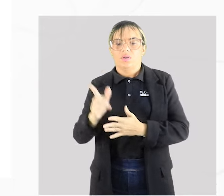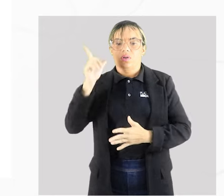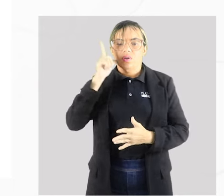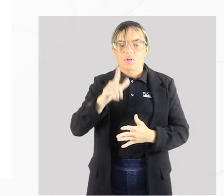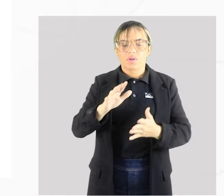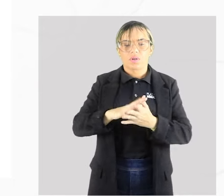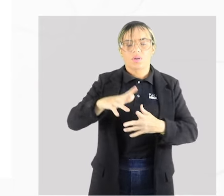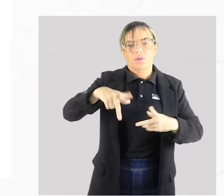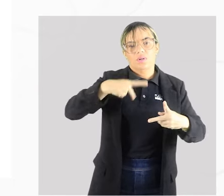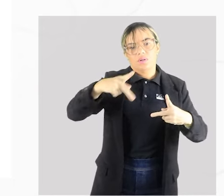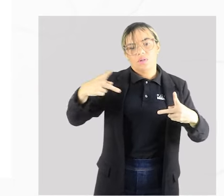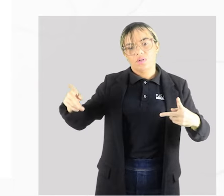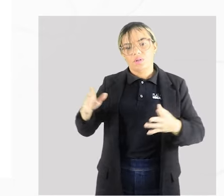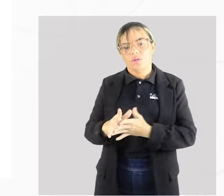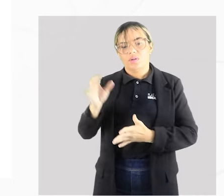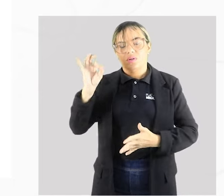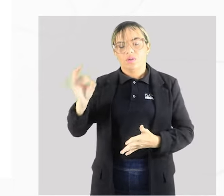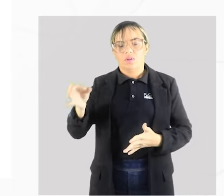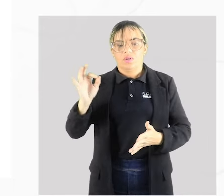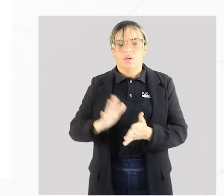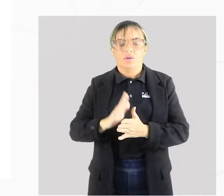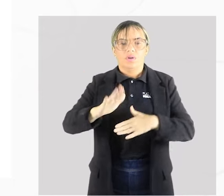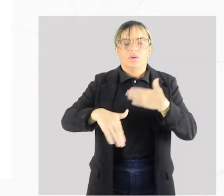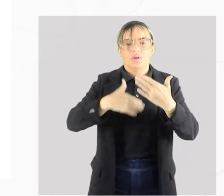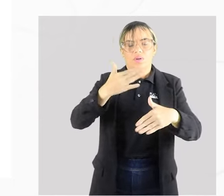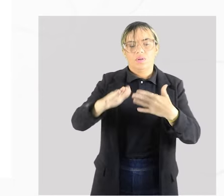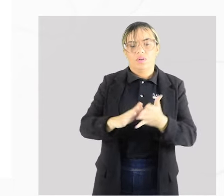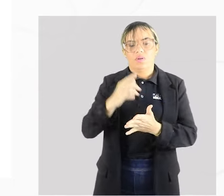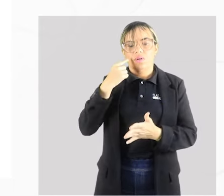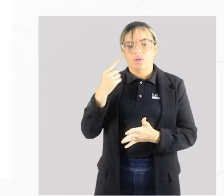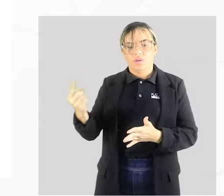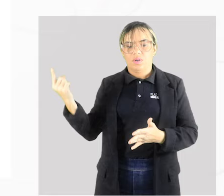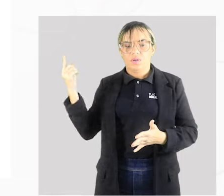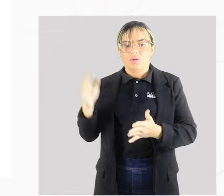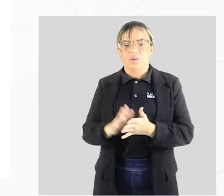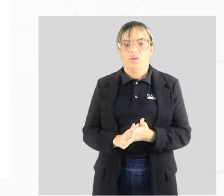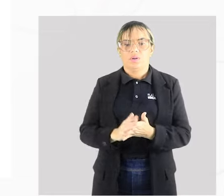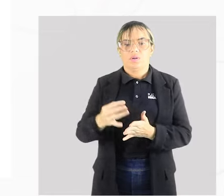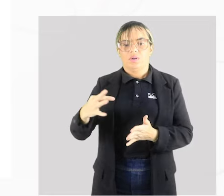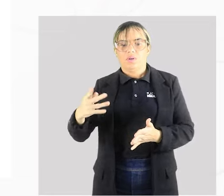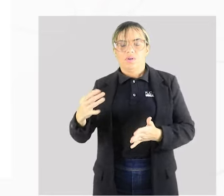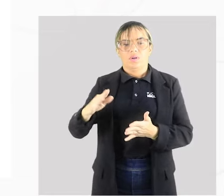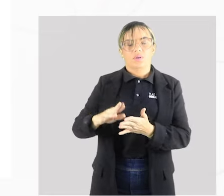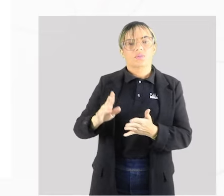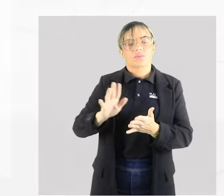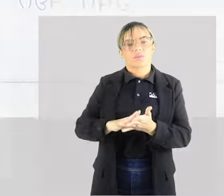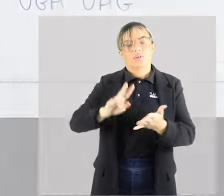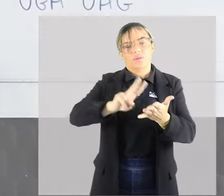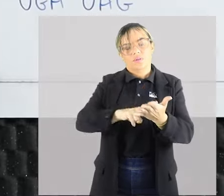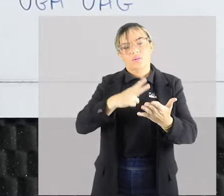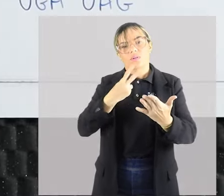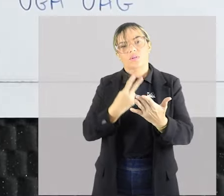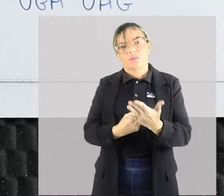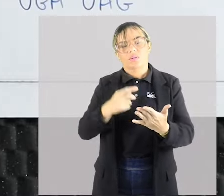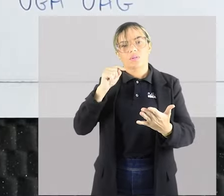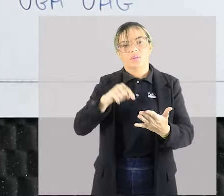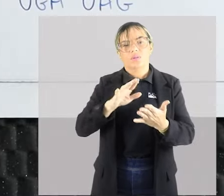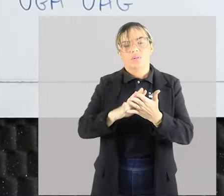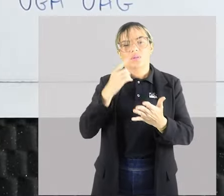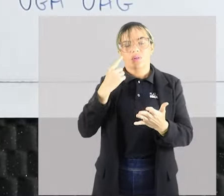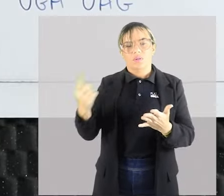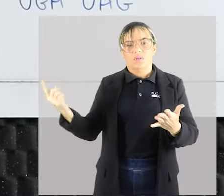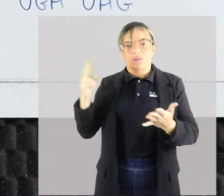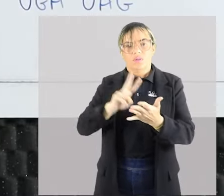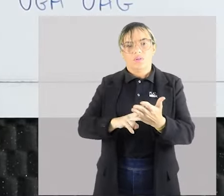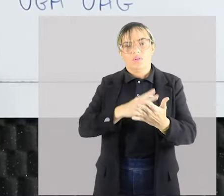uma proteína Tá certo e aí esse processo a gente denominou de tradução tá bom é super importante a gente